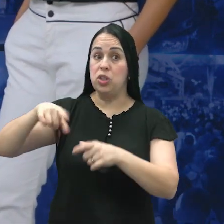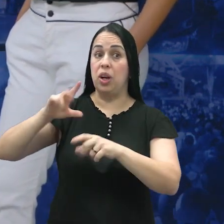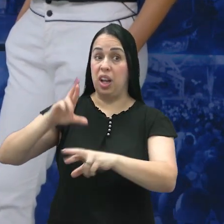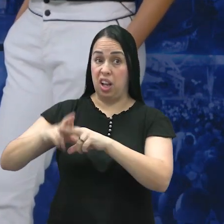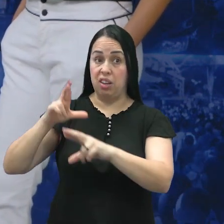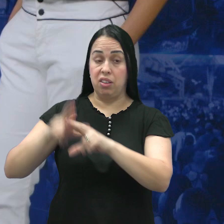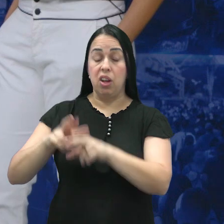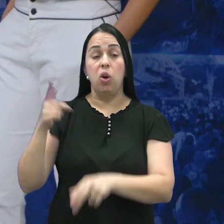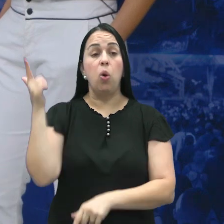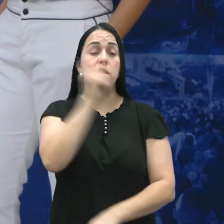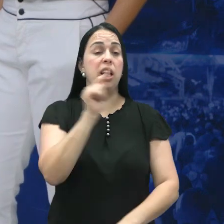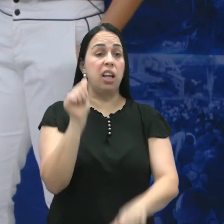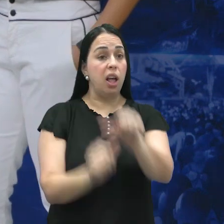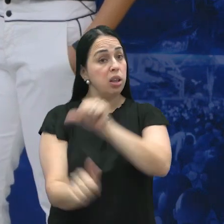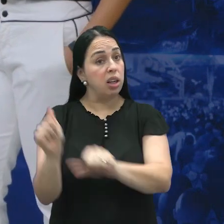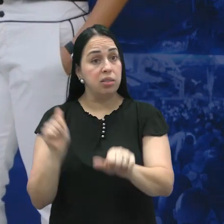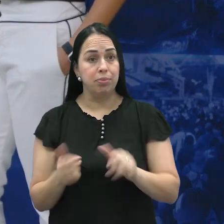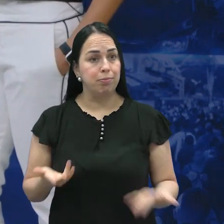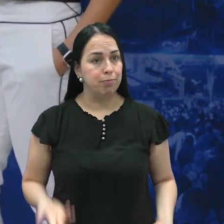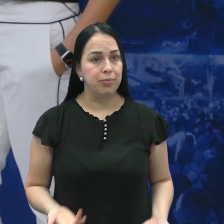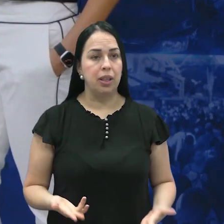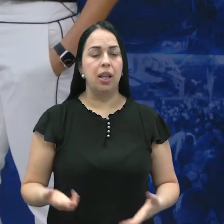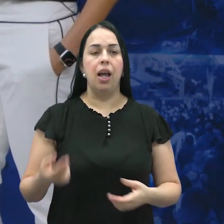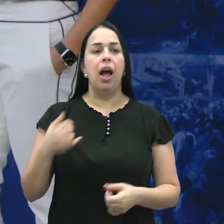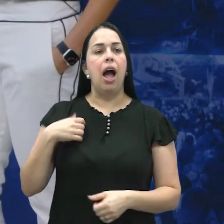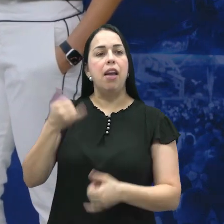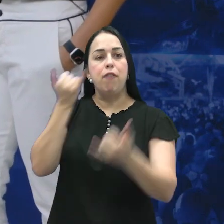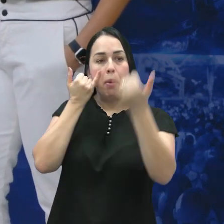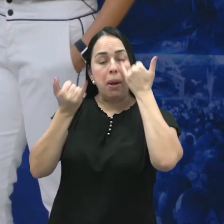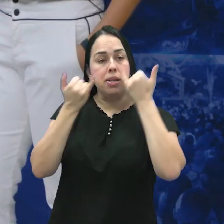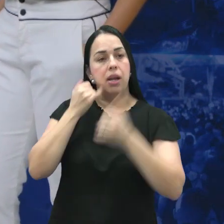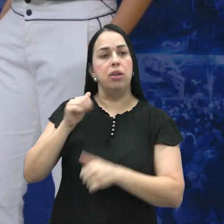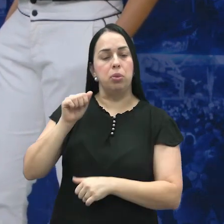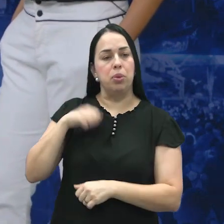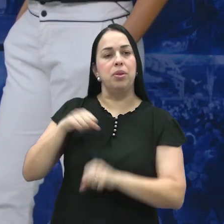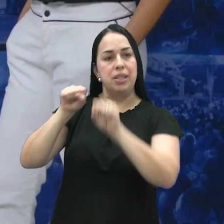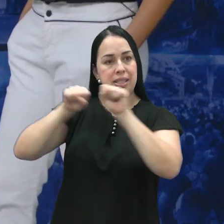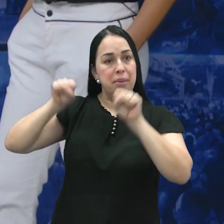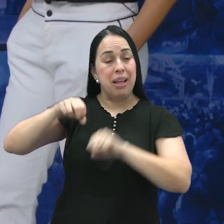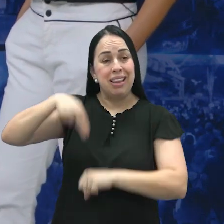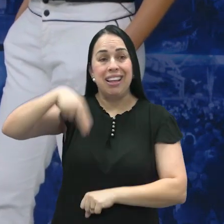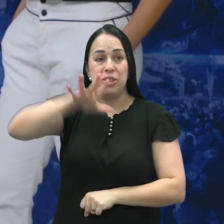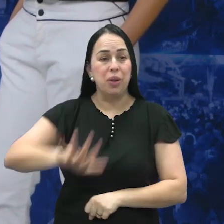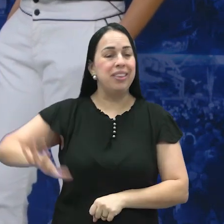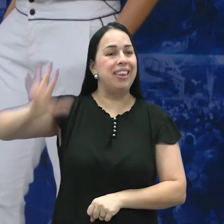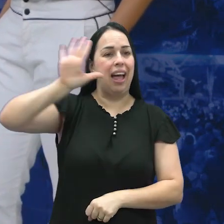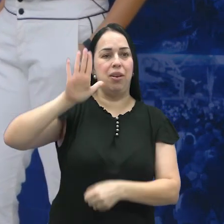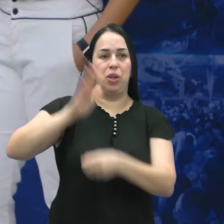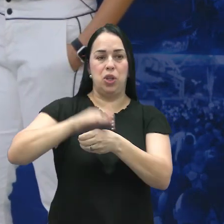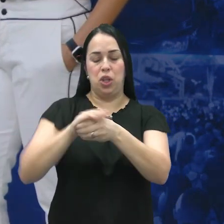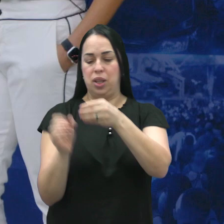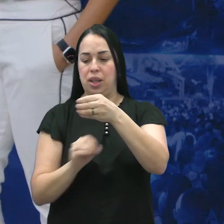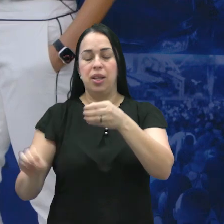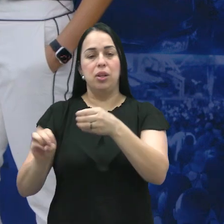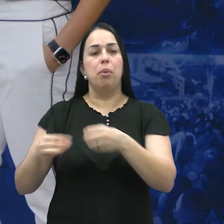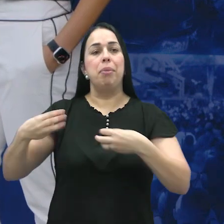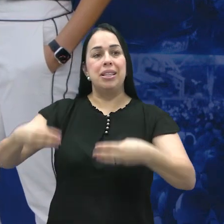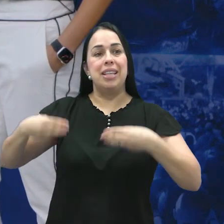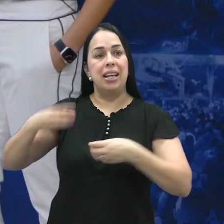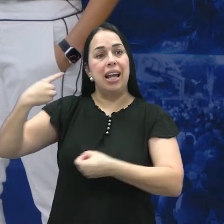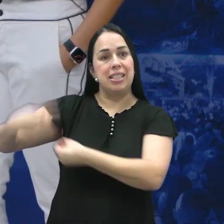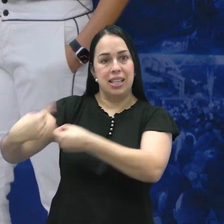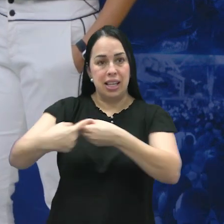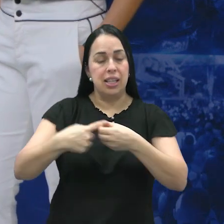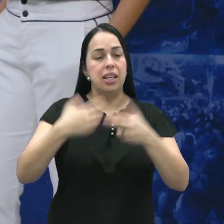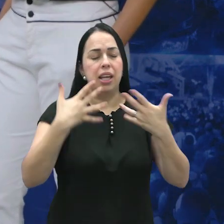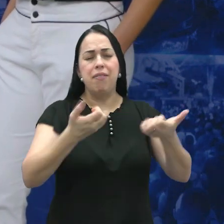são recuperados. Os dados são do Sistema Nacional de Informações do Saneamento Básico do Ministério da Cidade. E